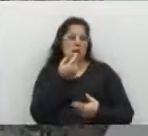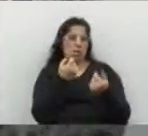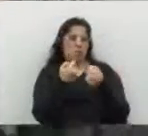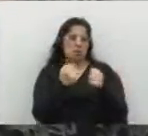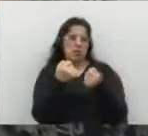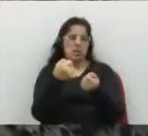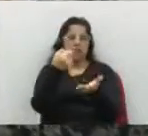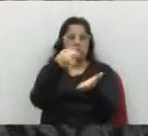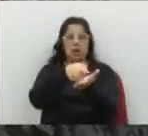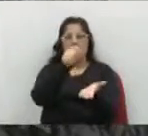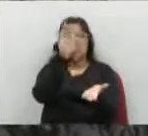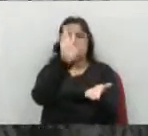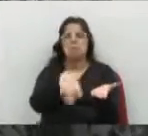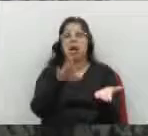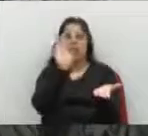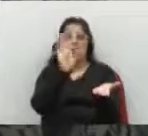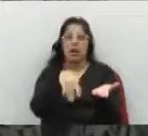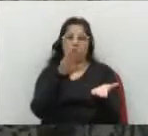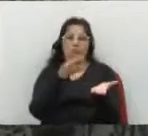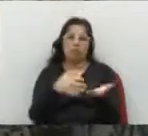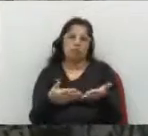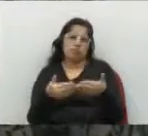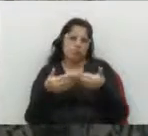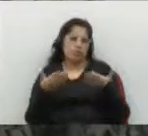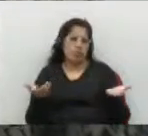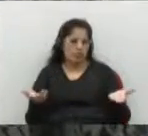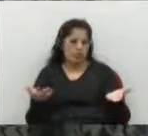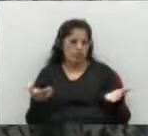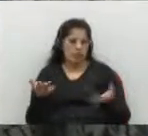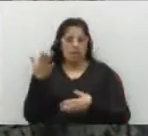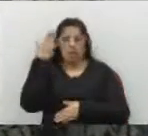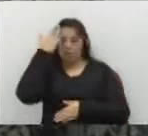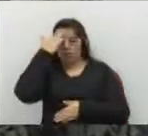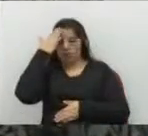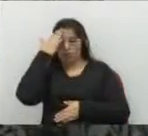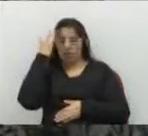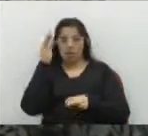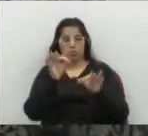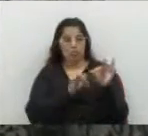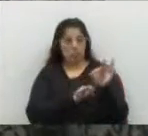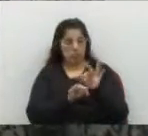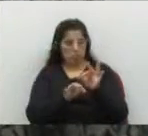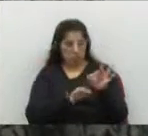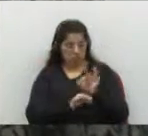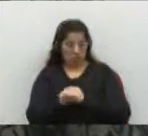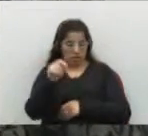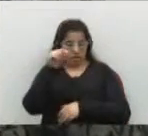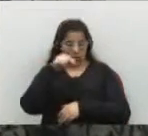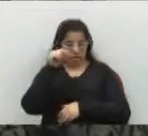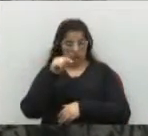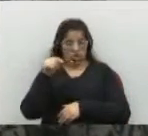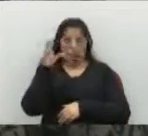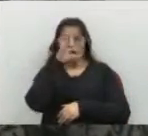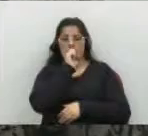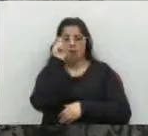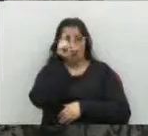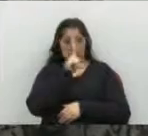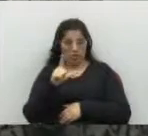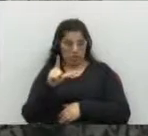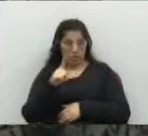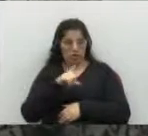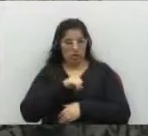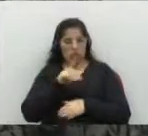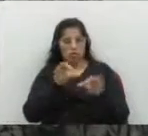Ah, deixa eles lá. O senhor sabe que em Limeira tem um projeto de educação integral. E esse projeto de educação